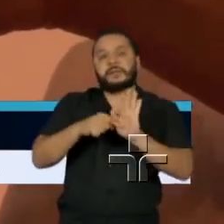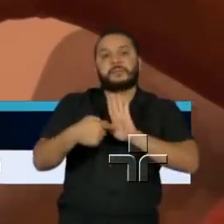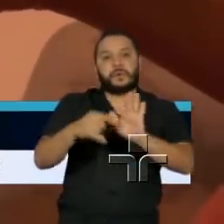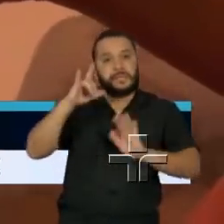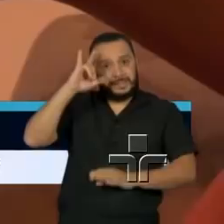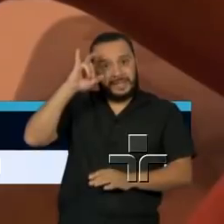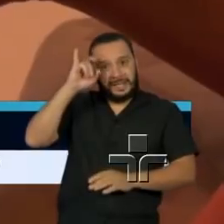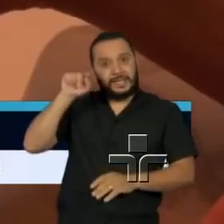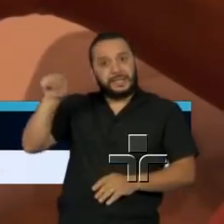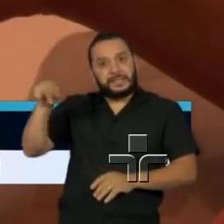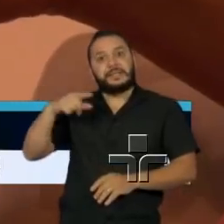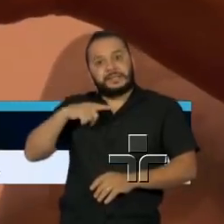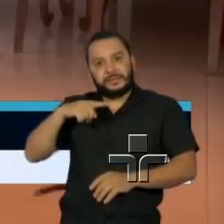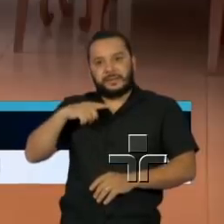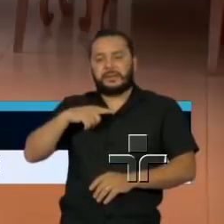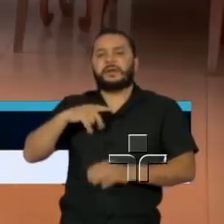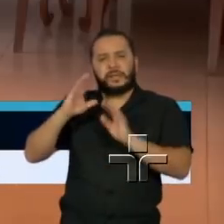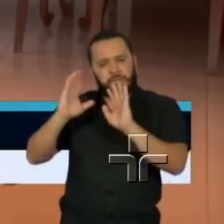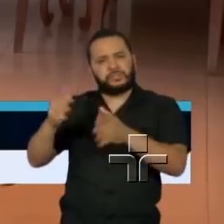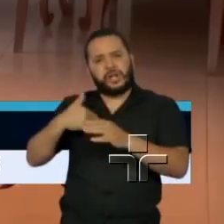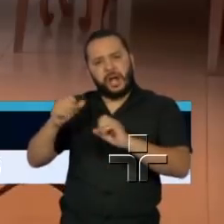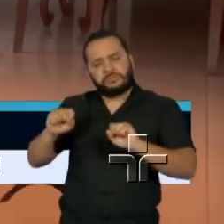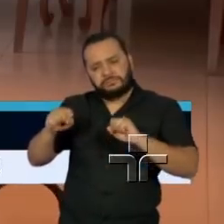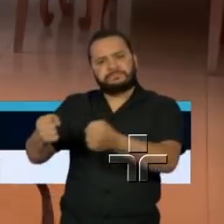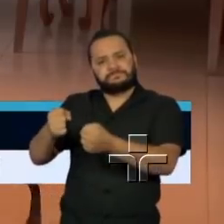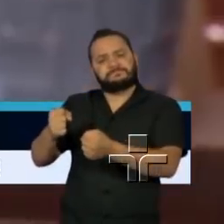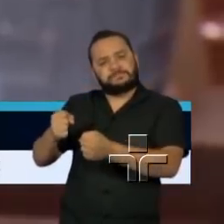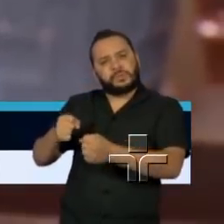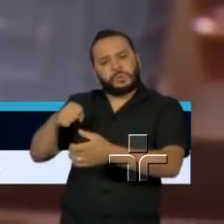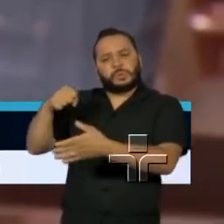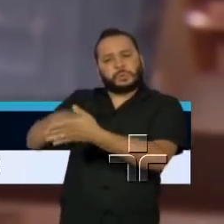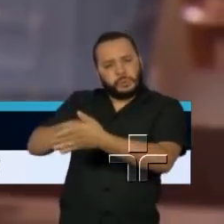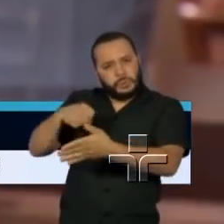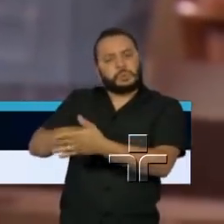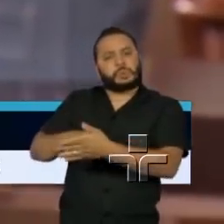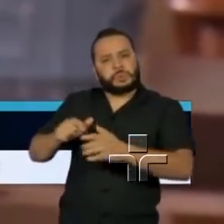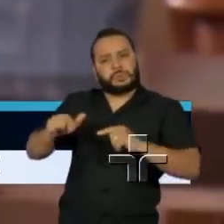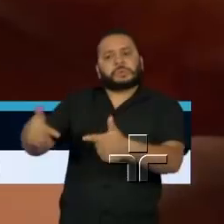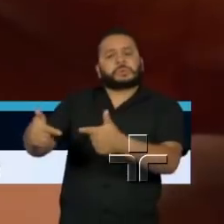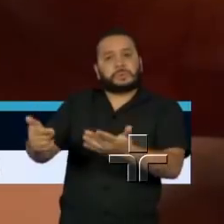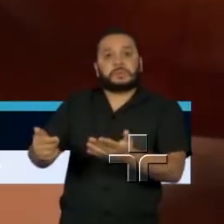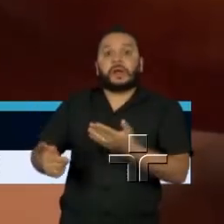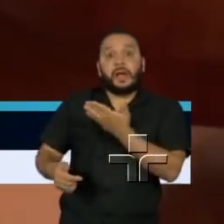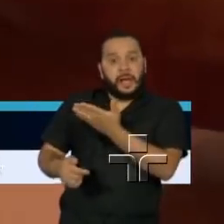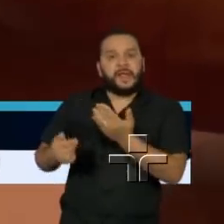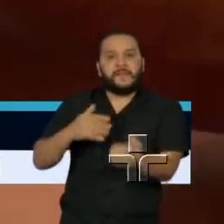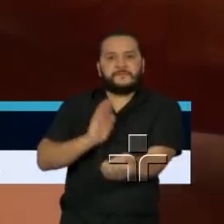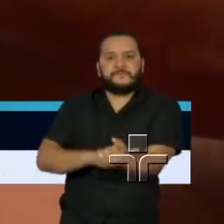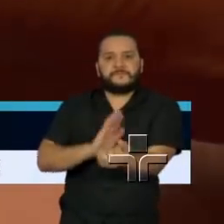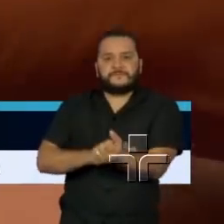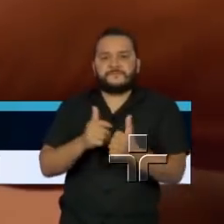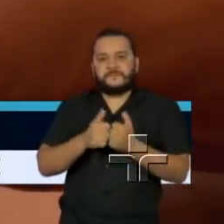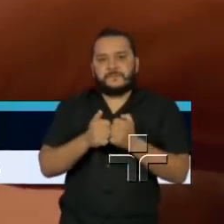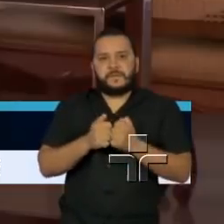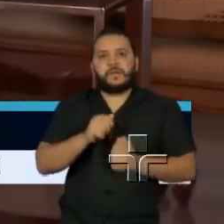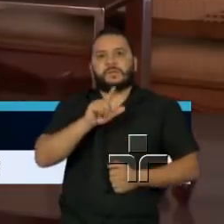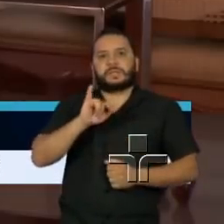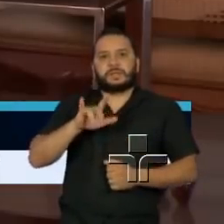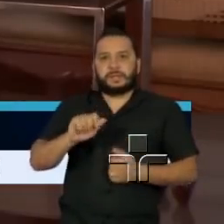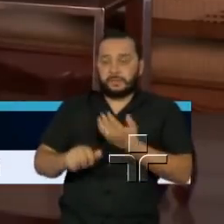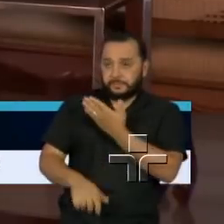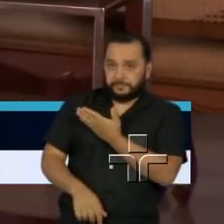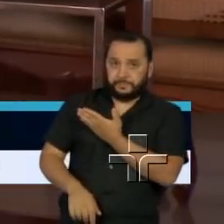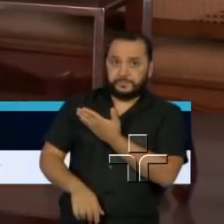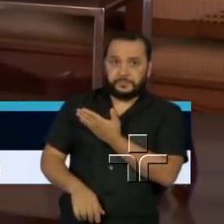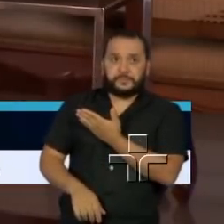das outras no quesito engajamento. A Luciana, consultora de imagem, já se rendeu ao vício. É uma rede